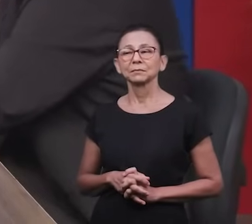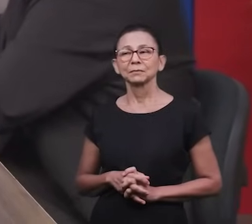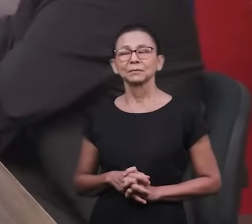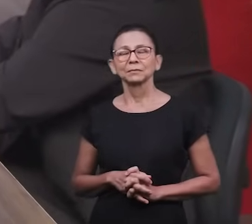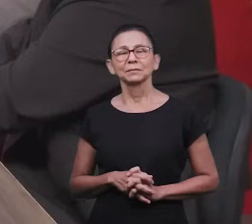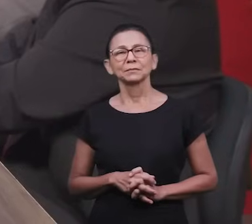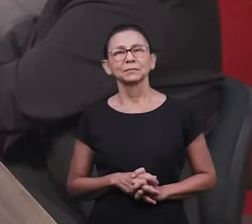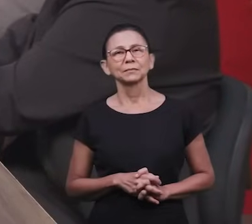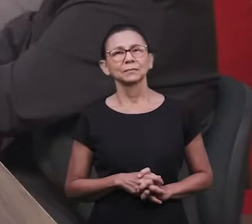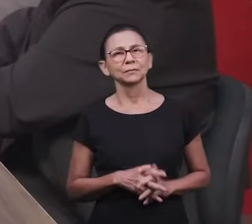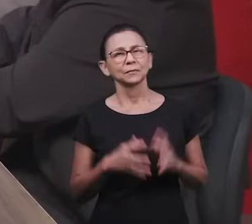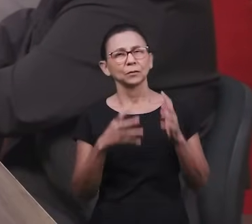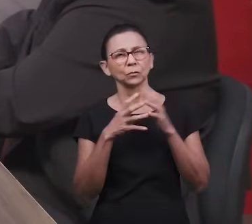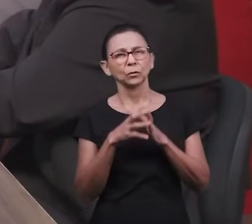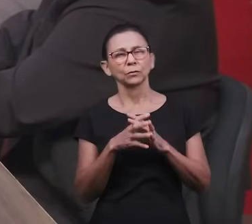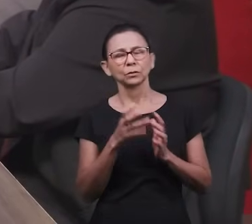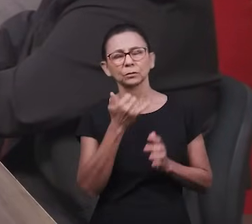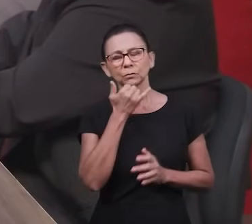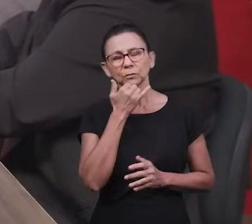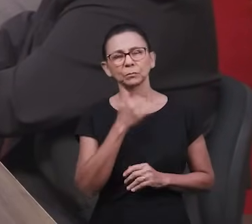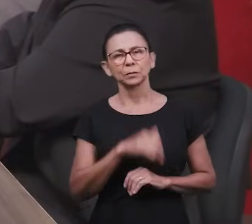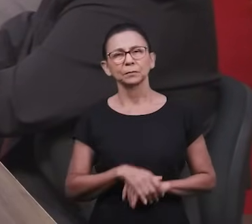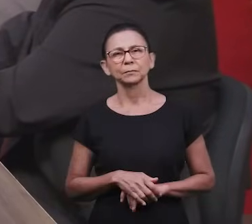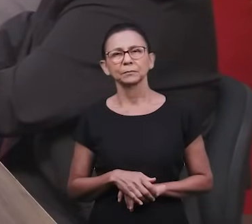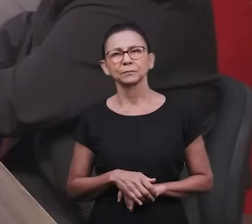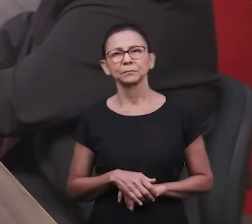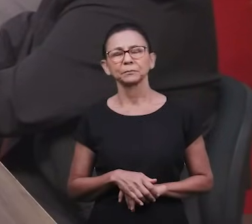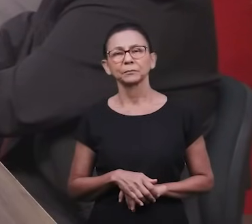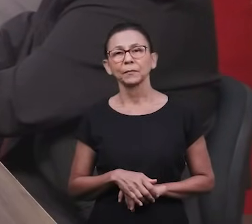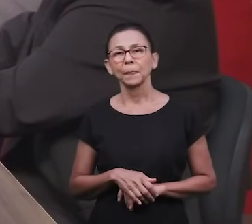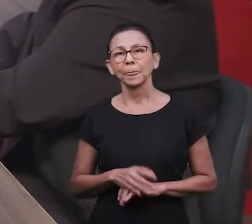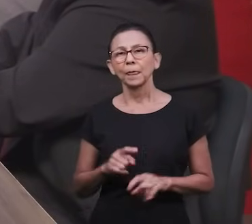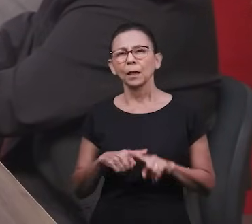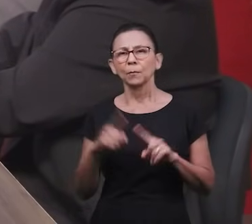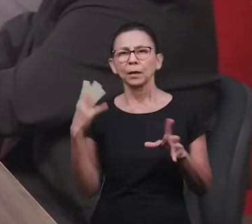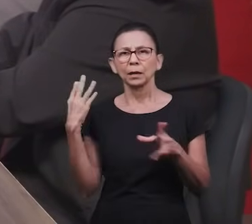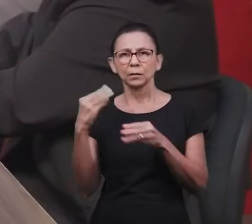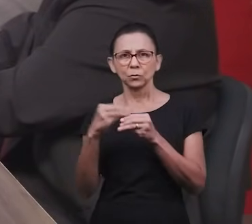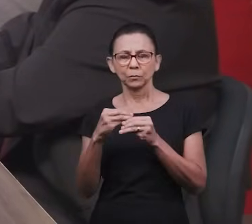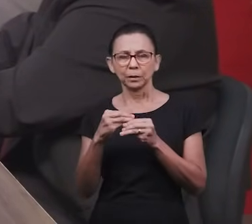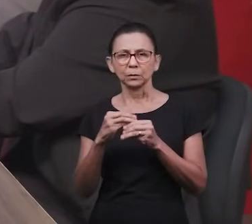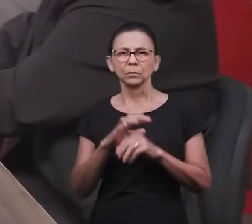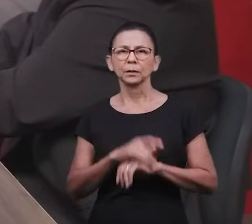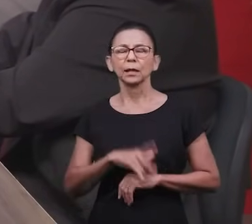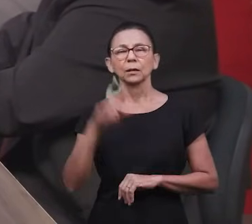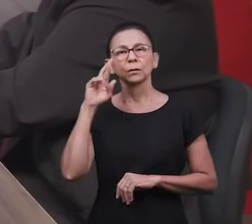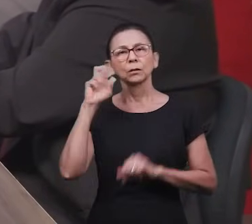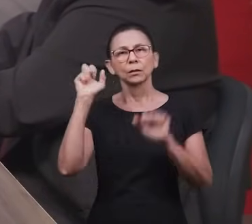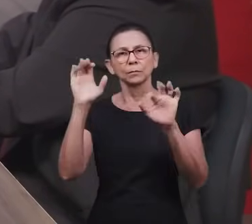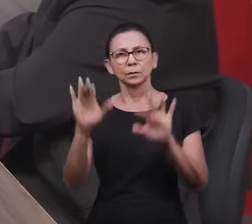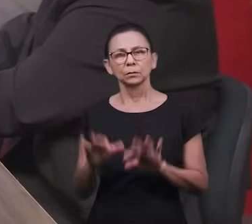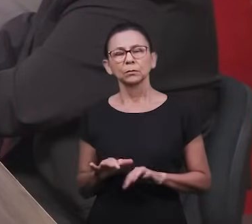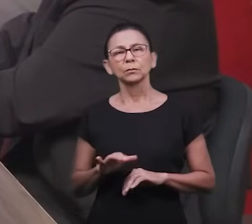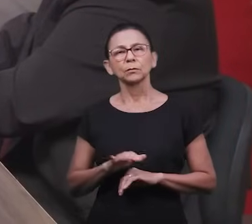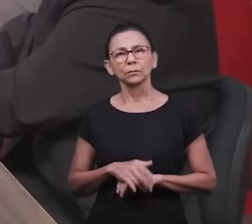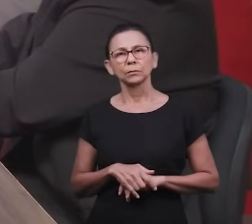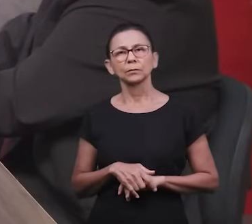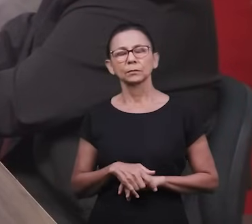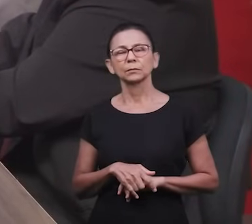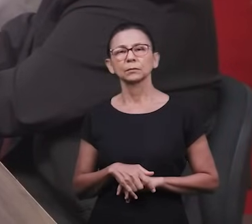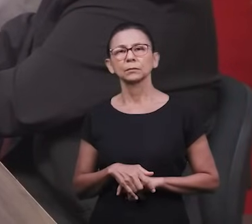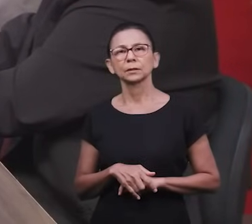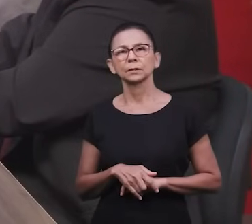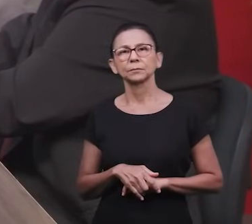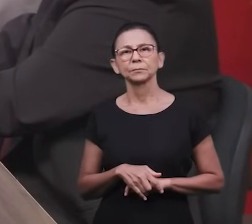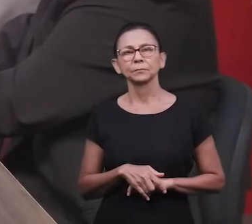contou a história aí, veio com a família na igreja, a bênção que o Senhor deu. Cada vez nós estamos mais